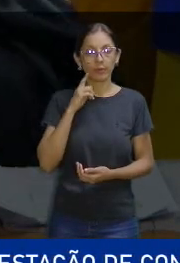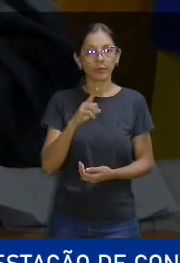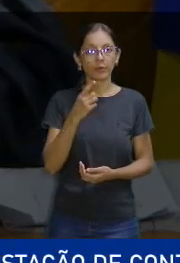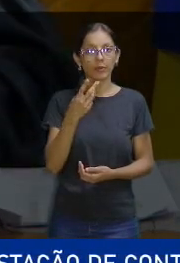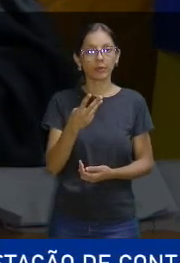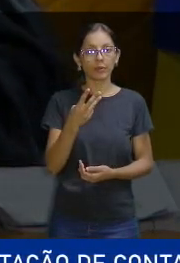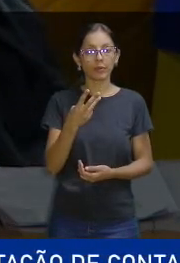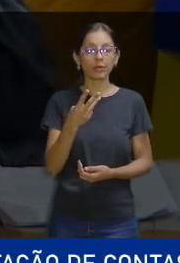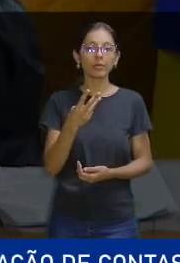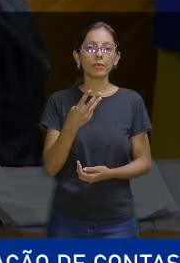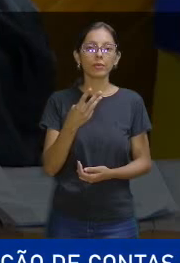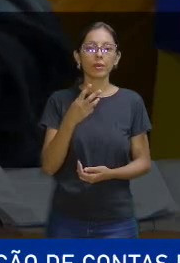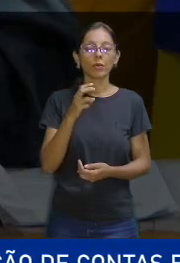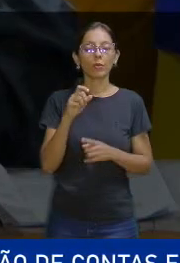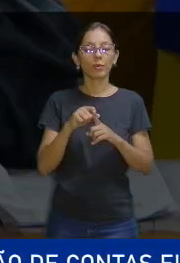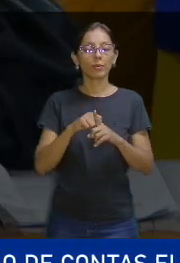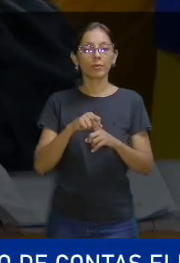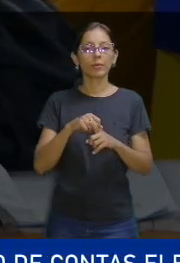5/3/2024.